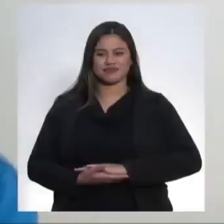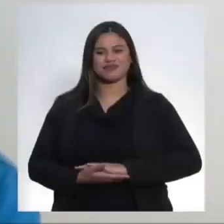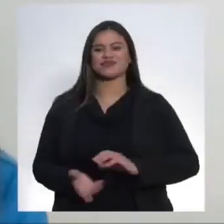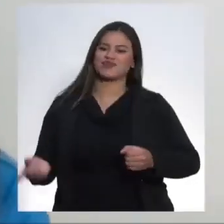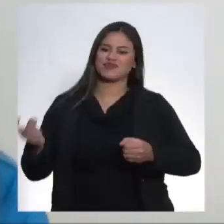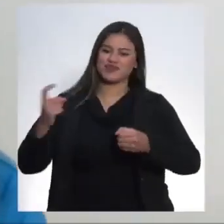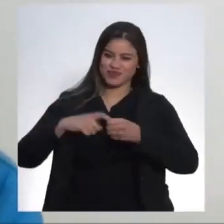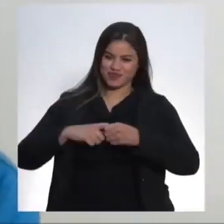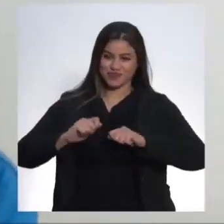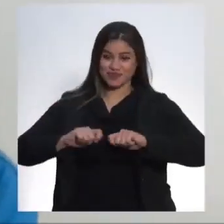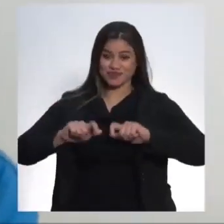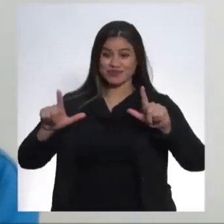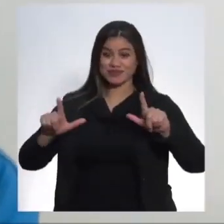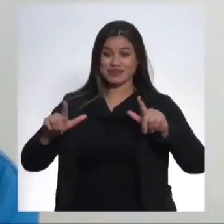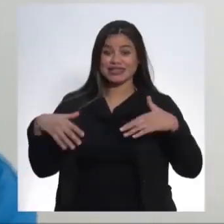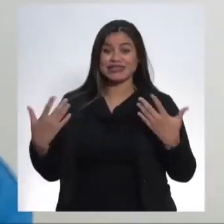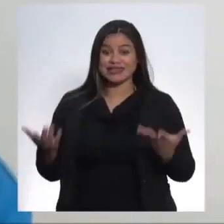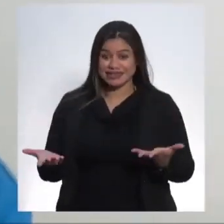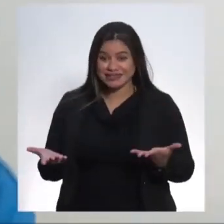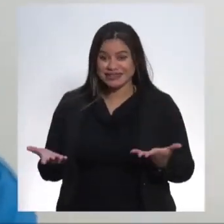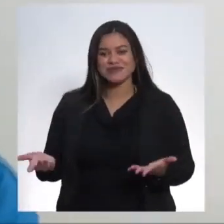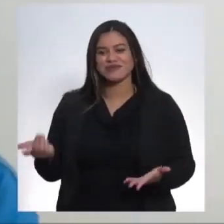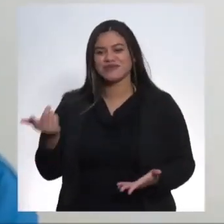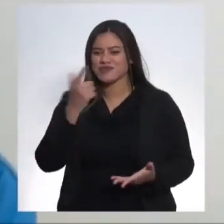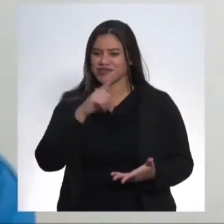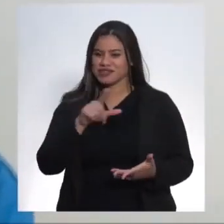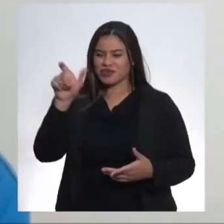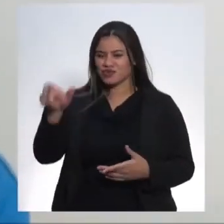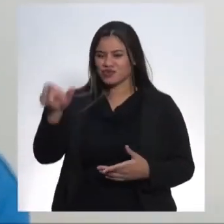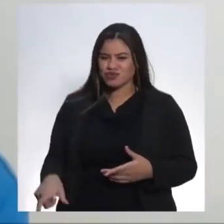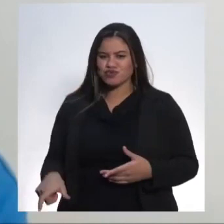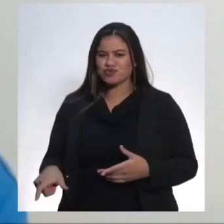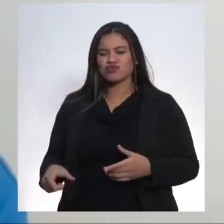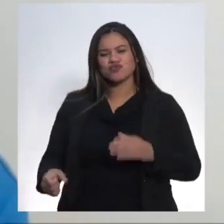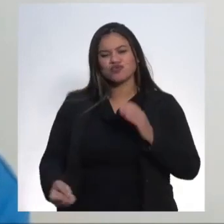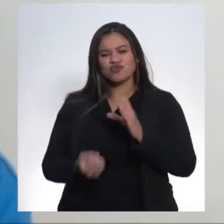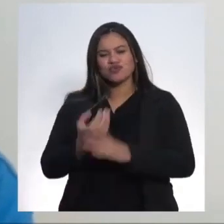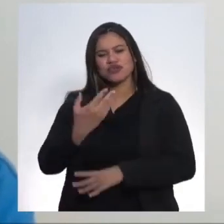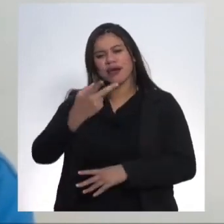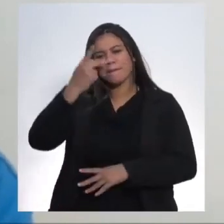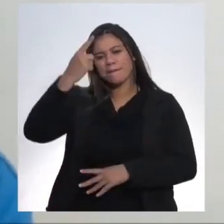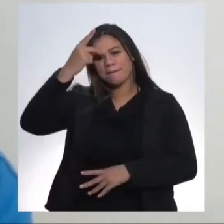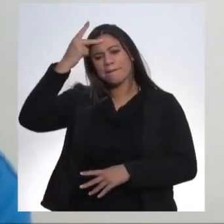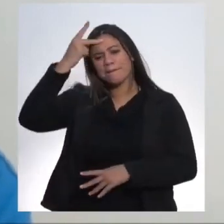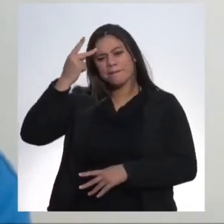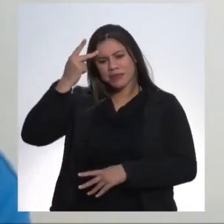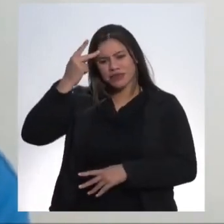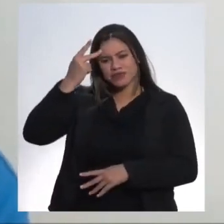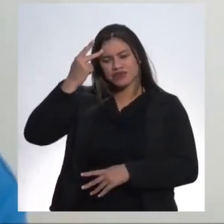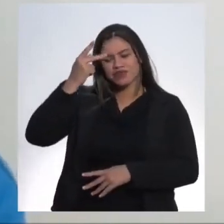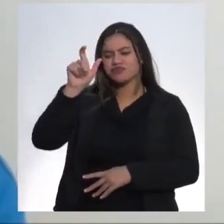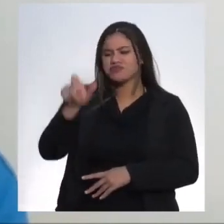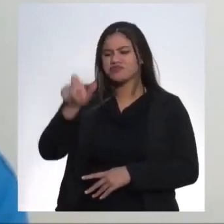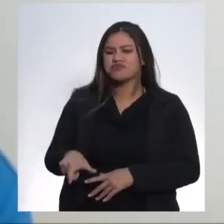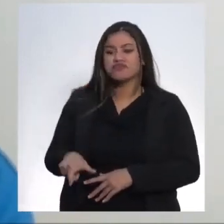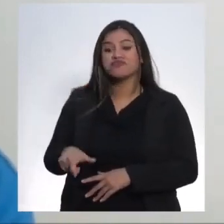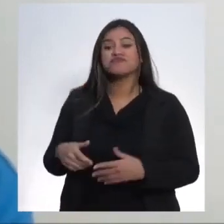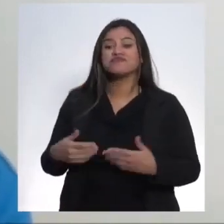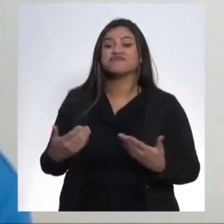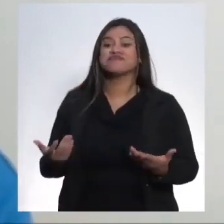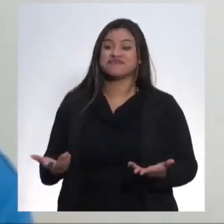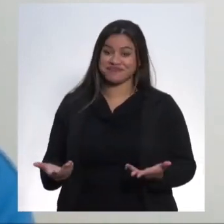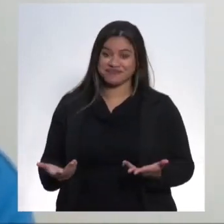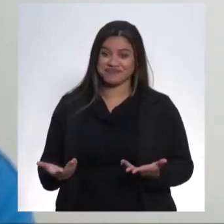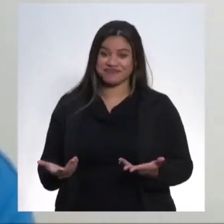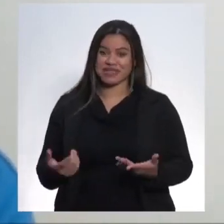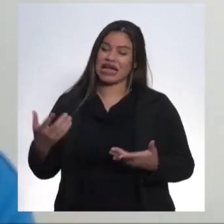criamos e como foi? Conseguiram definir? Conseguiram pensar nesse personagem? Essa etapa